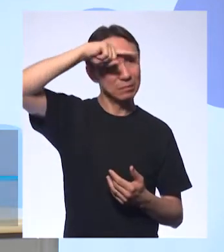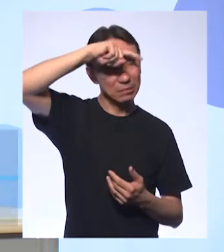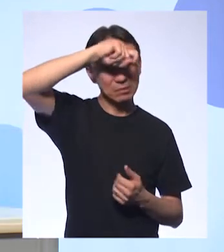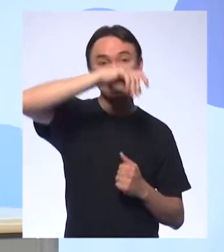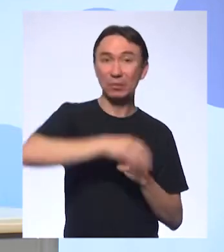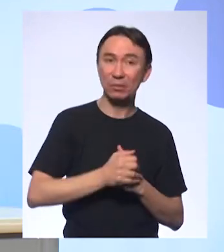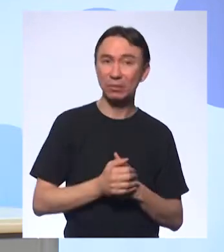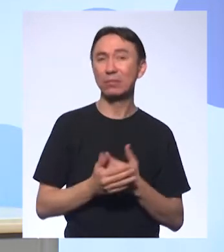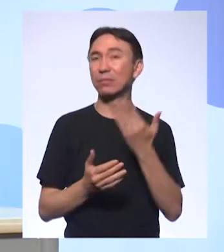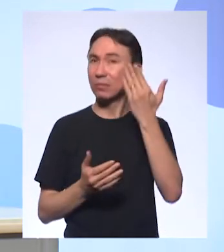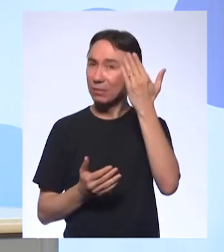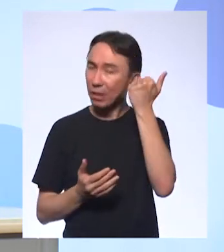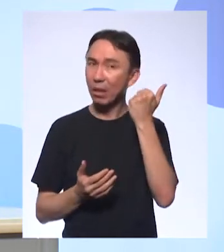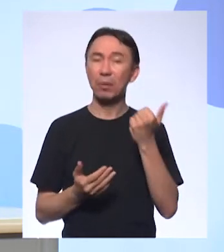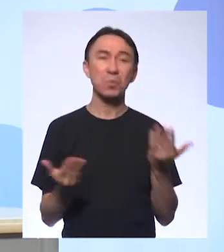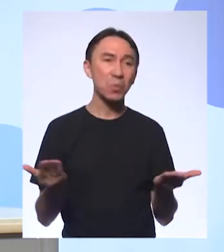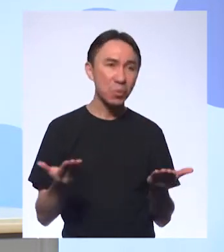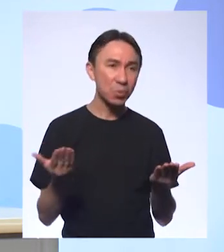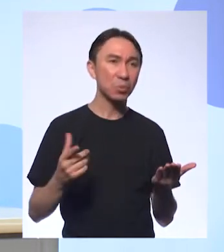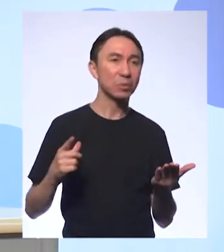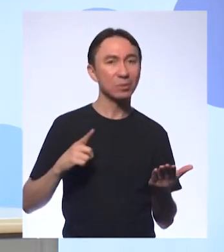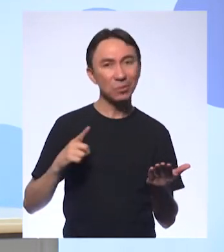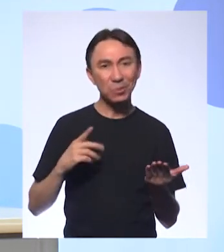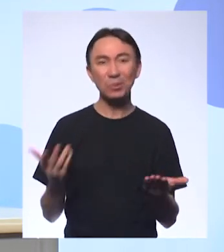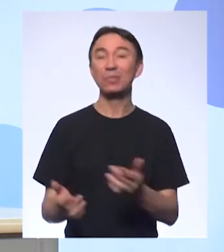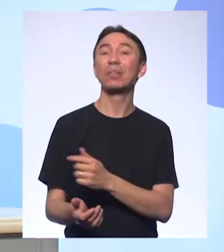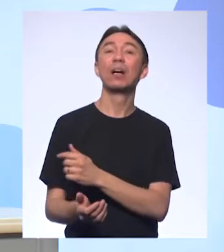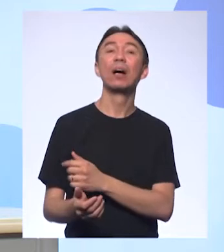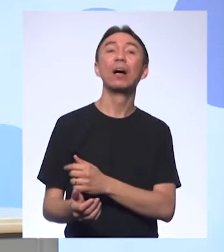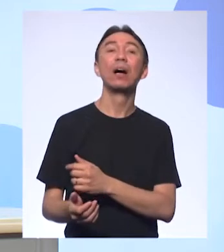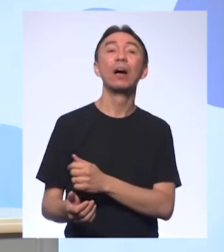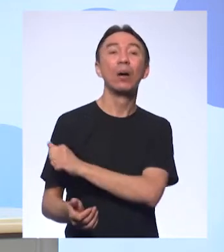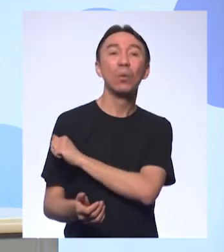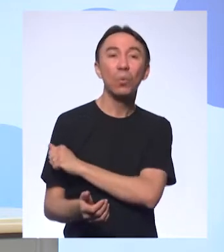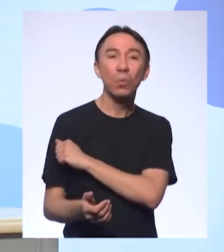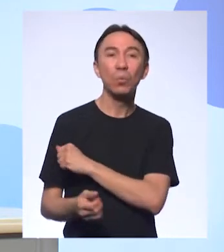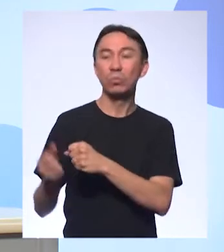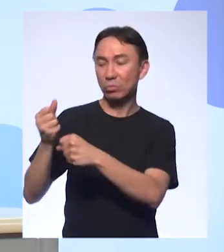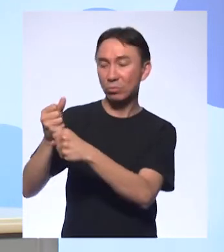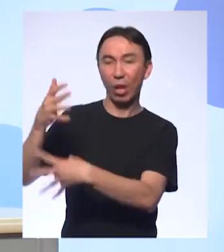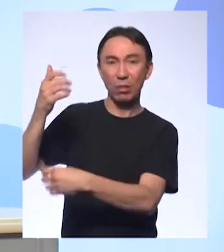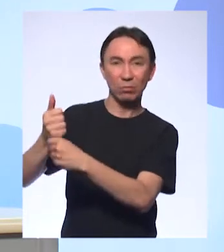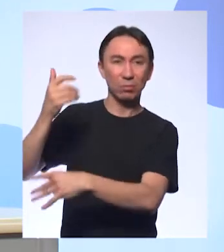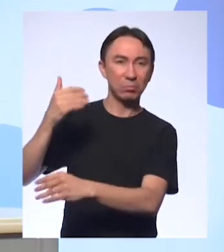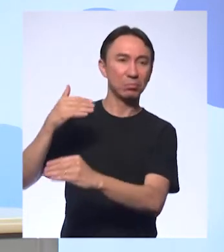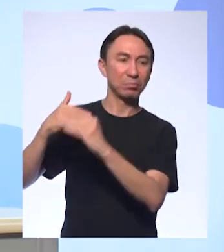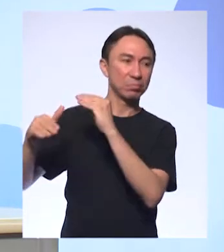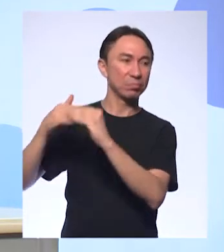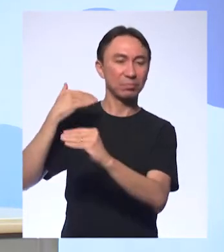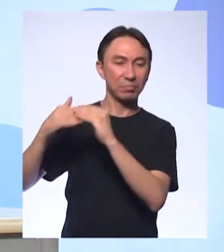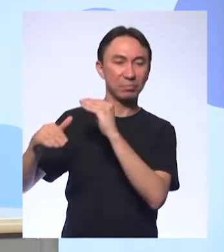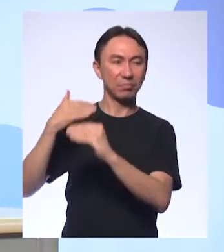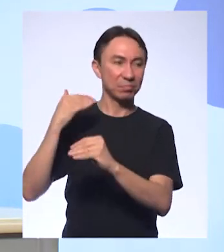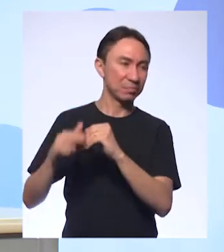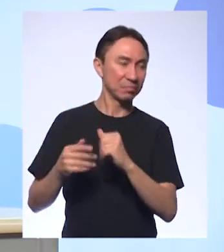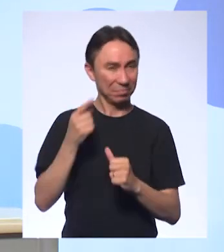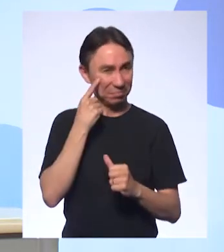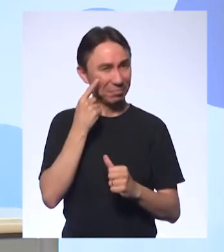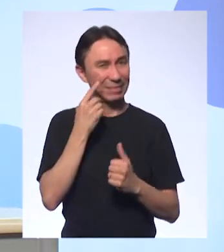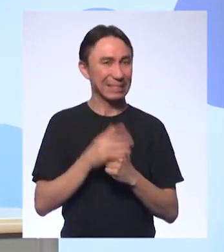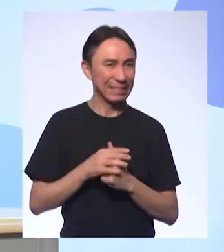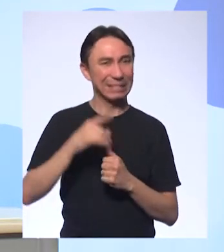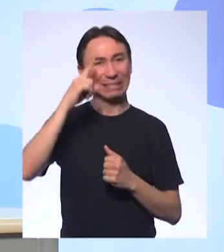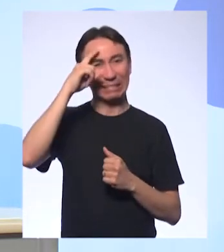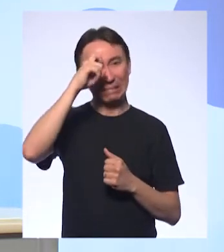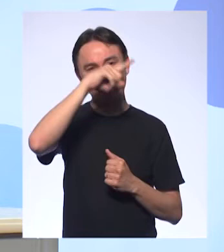o ano, o dia todo, aí, de reunir aí os alunos no chat e tudo mais. Mas, na medida do possível, se tiver aí os alunos